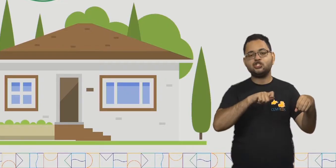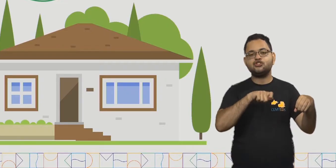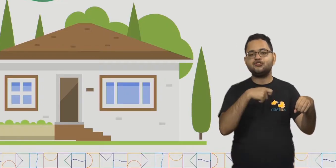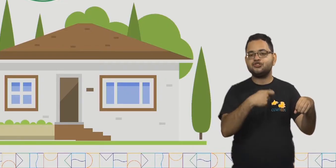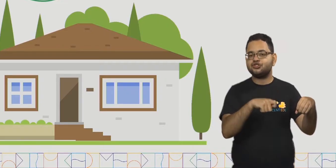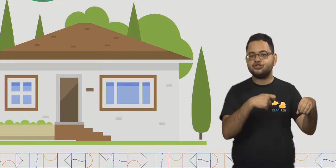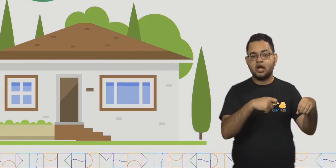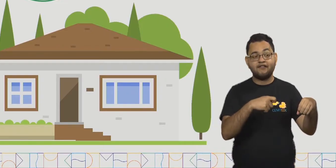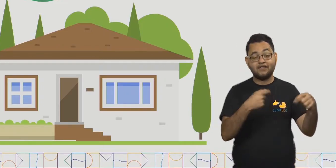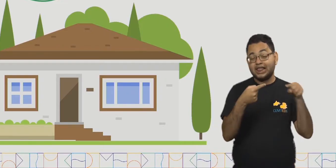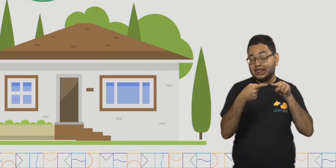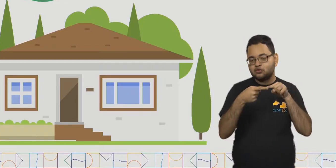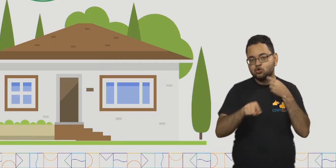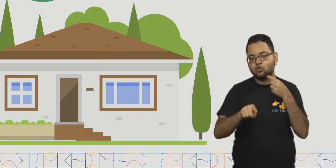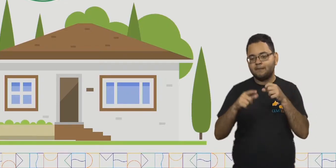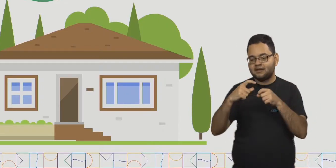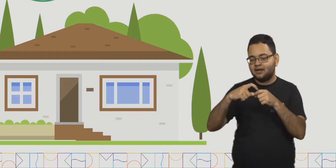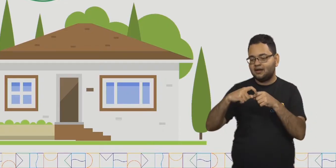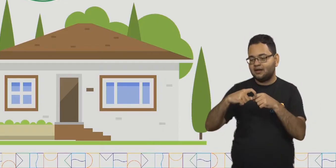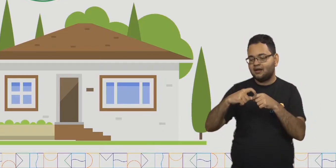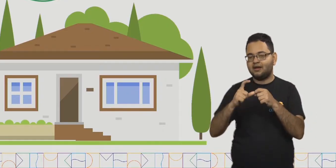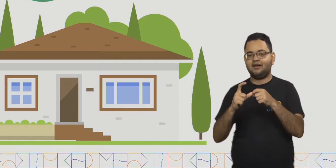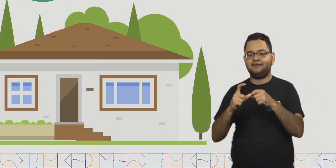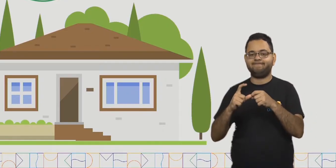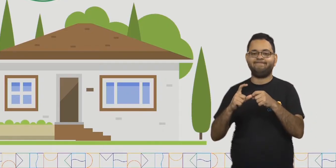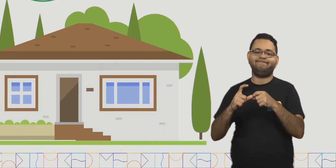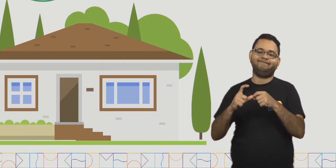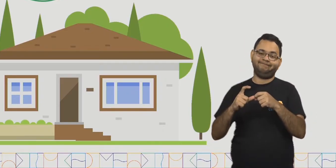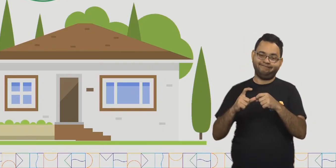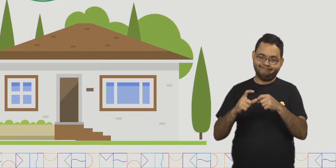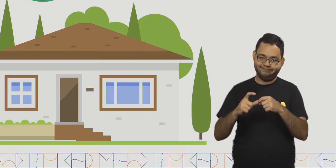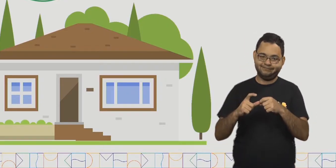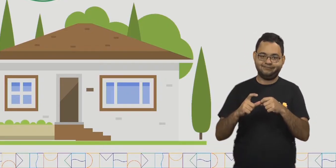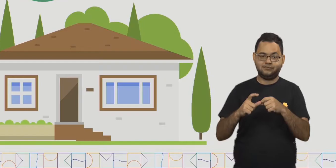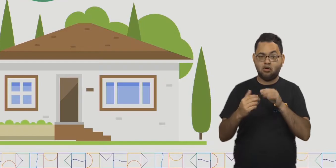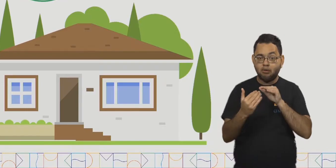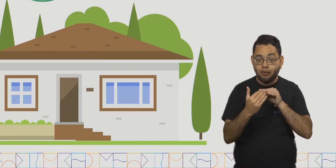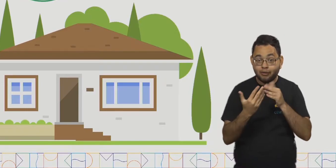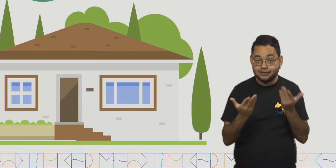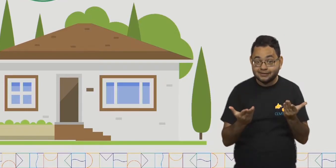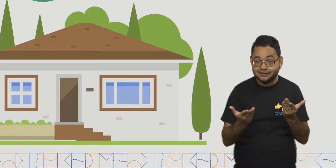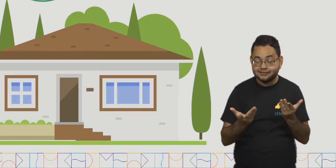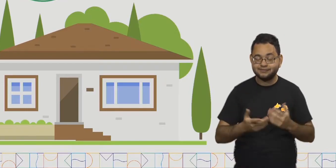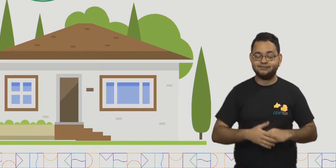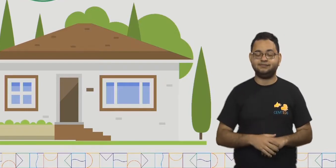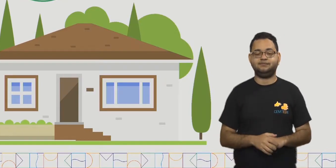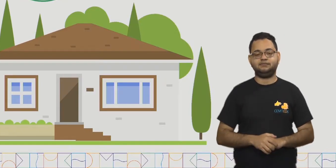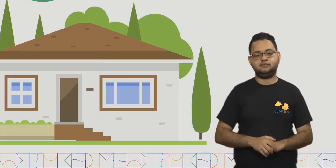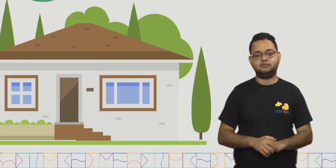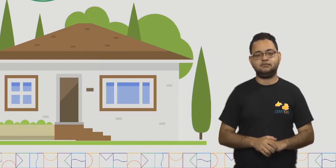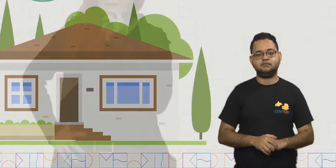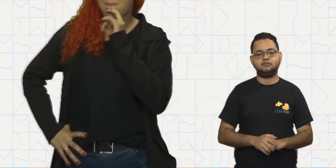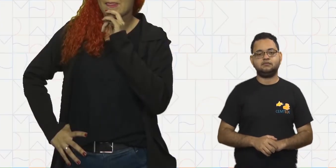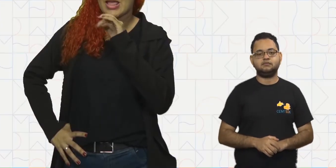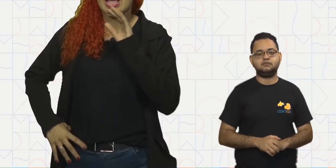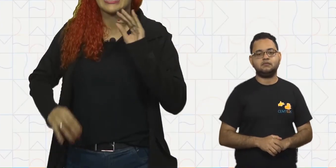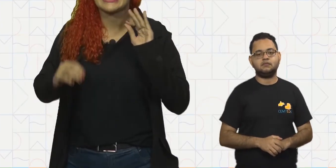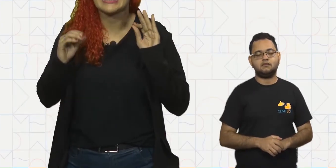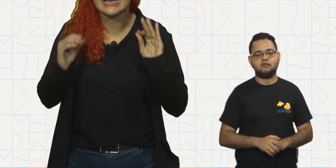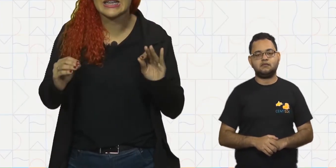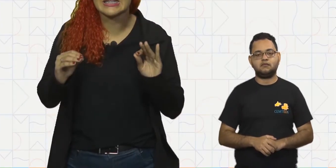de Chaves que estiver com você não tiver a chave que abre o cadeado não concorda